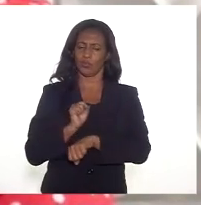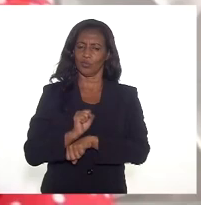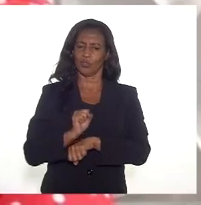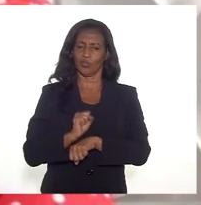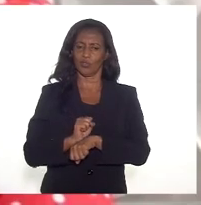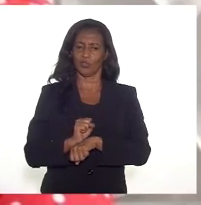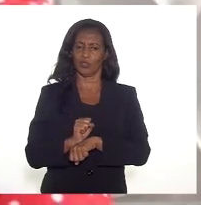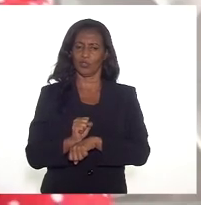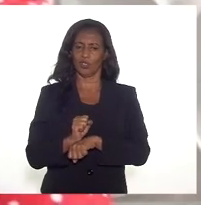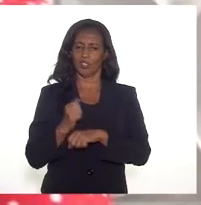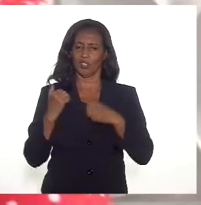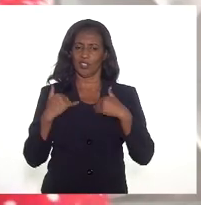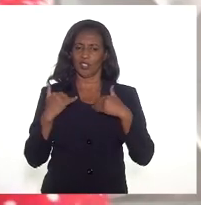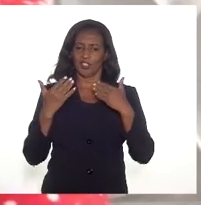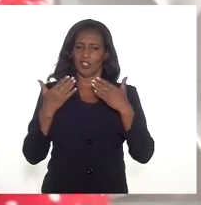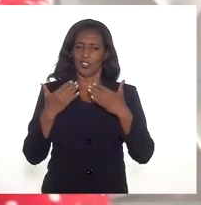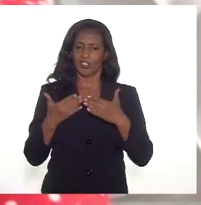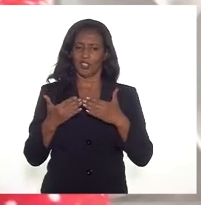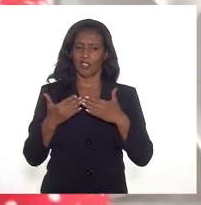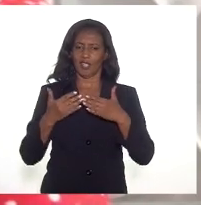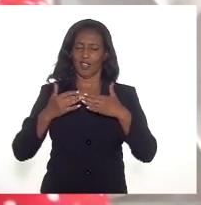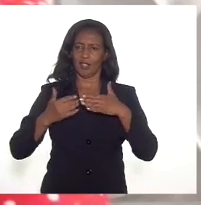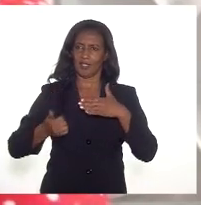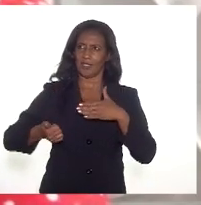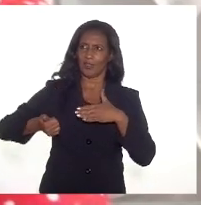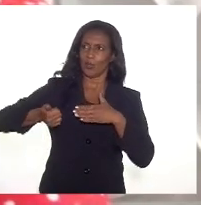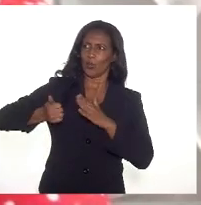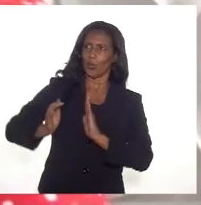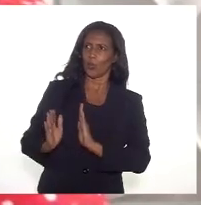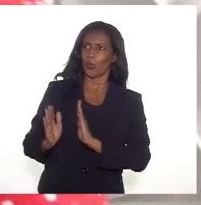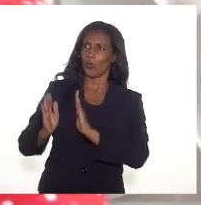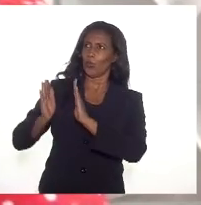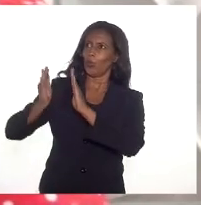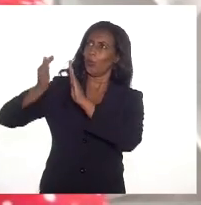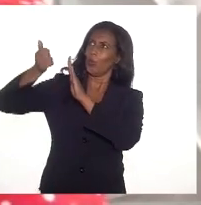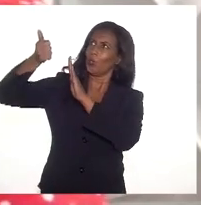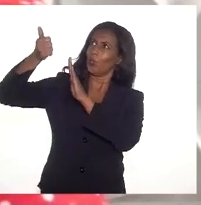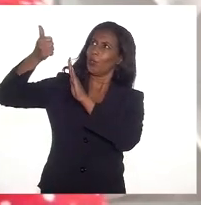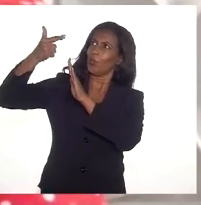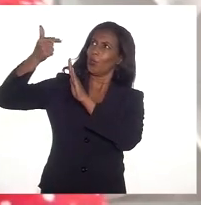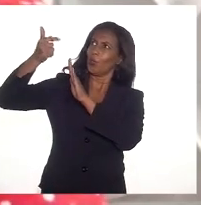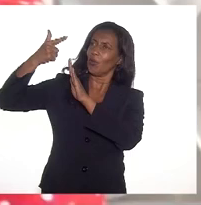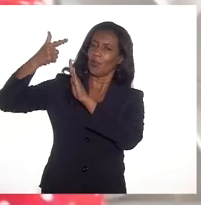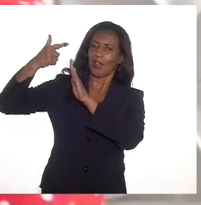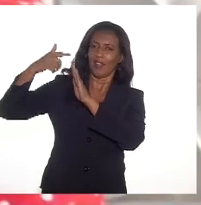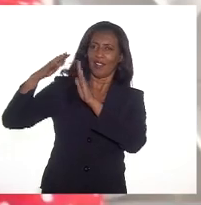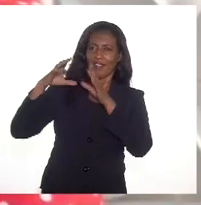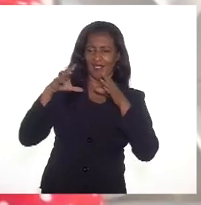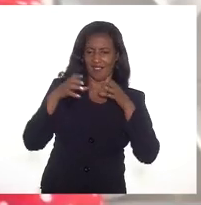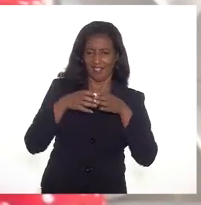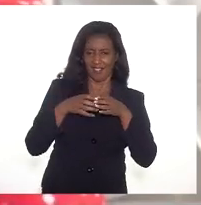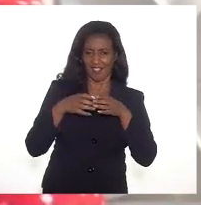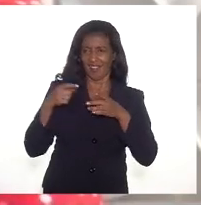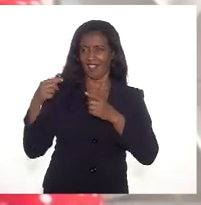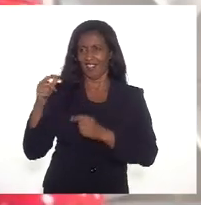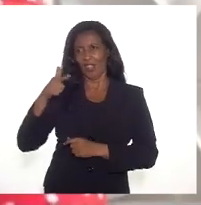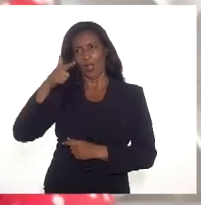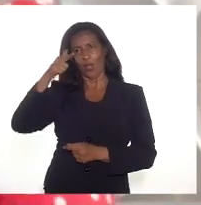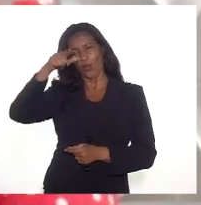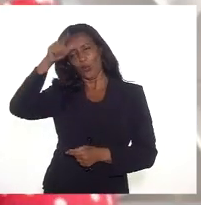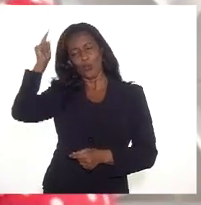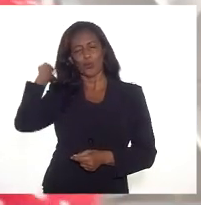aguardando a chegada do 12º andar para estar em companhia de Luiz Paulo, Lucinha, Márcio Canella.